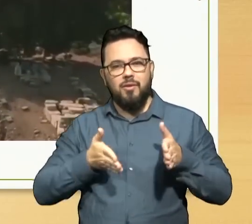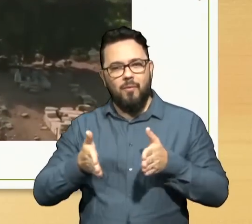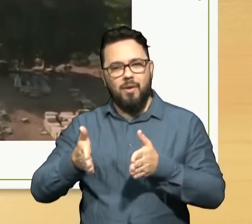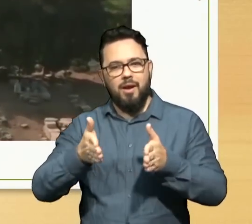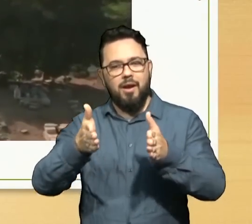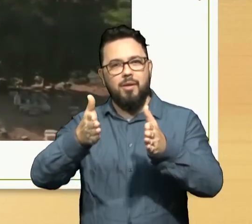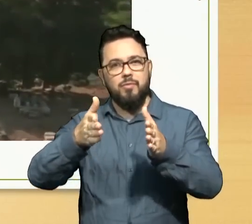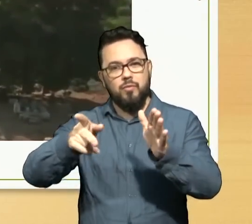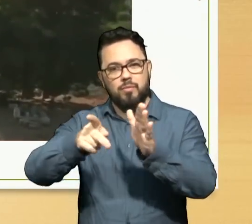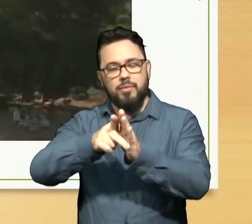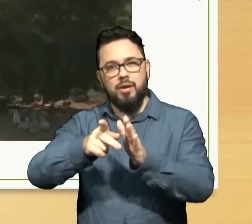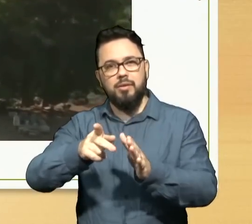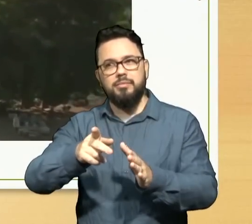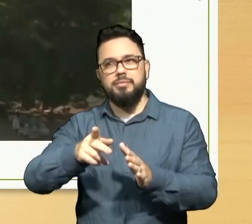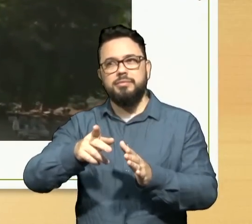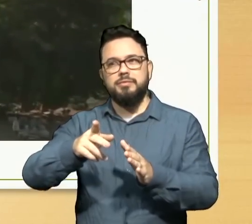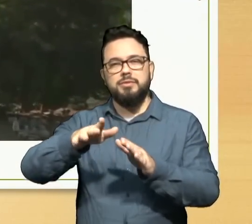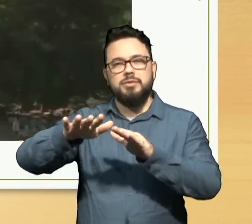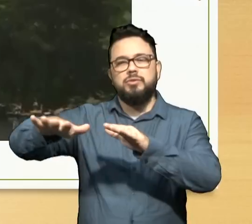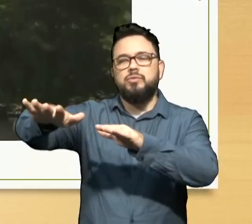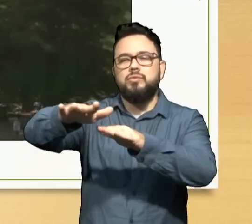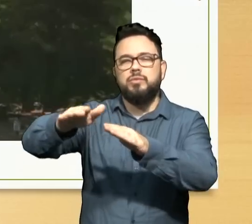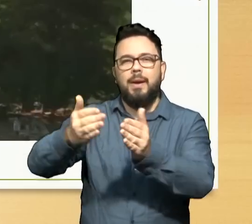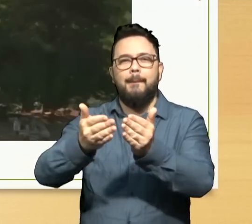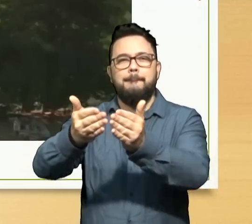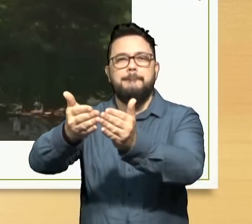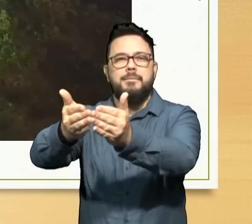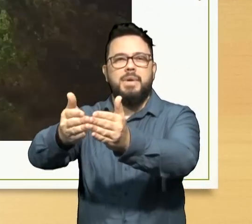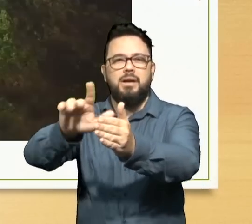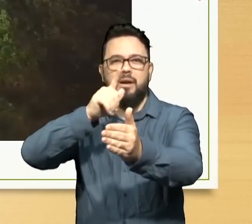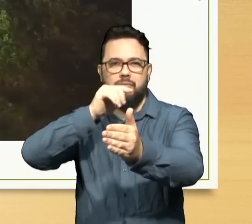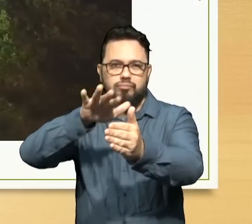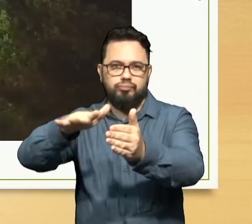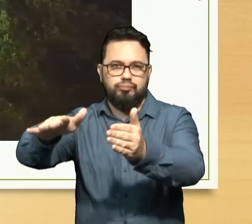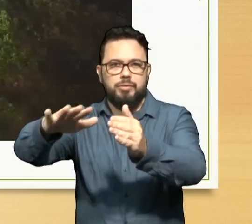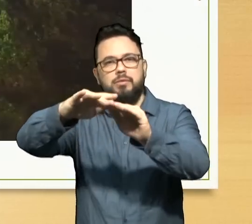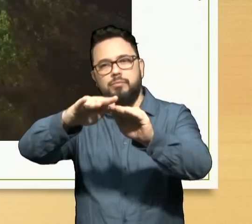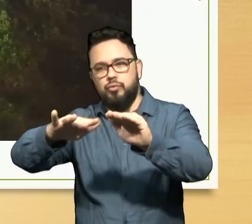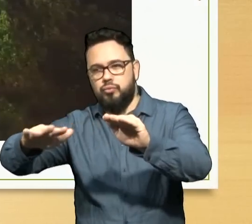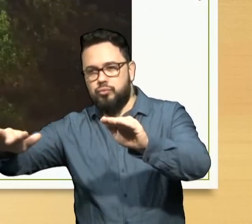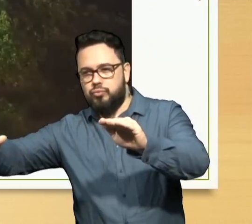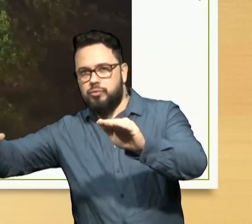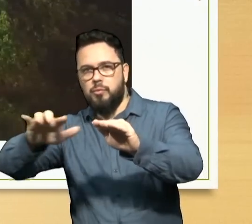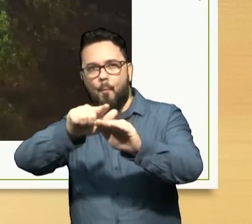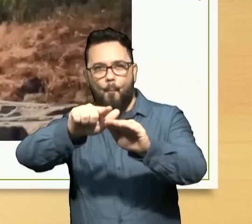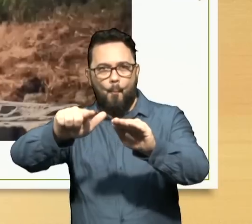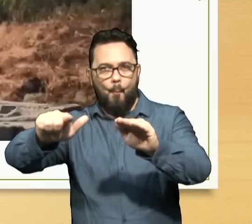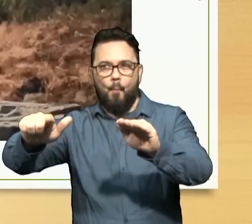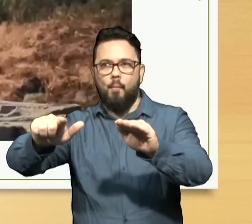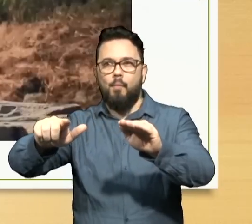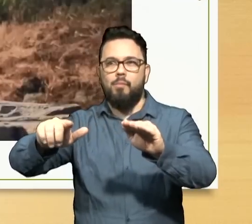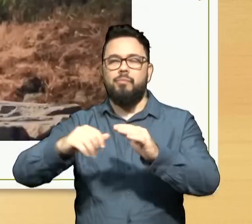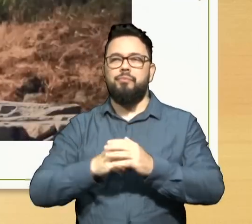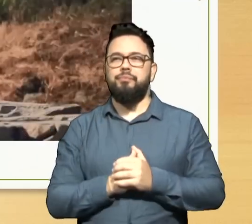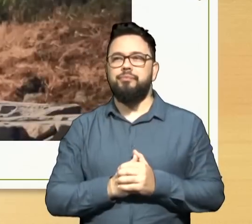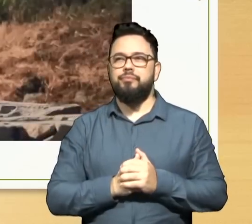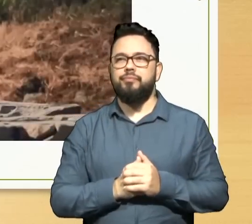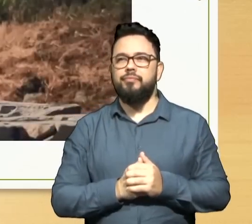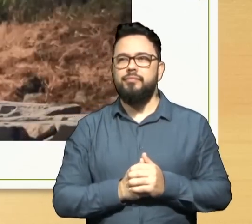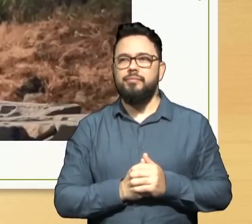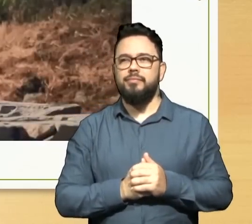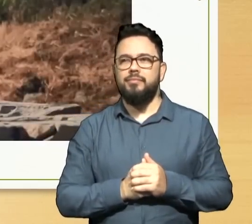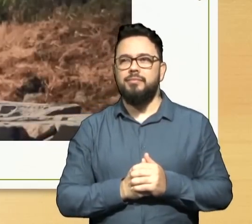o porto na época o mar vinha até lá na ponta hoje o mar recuou mas o mar vinha até onde está aquela árvore ali ó mas o mar